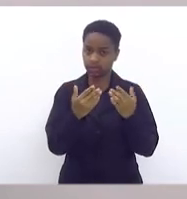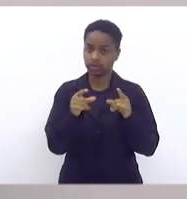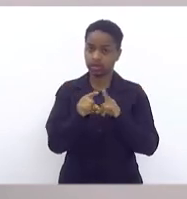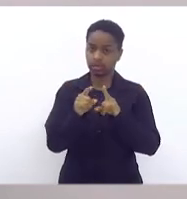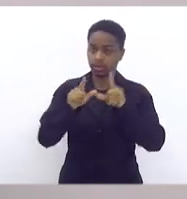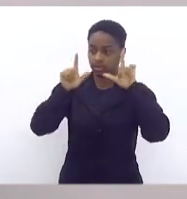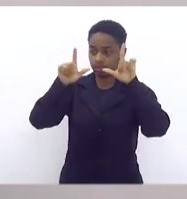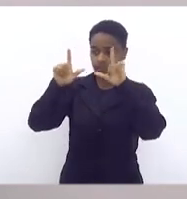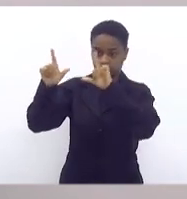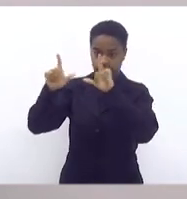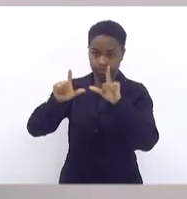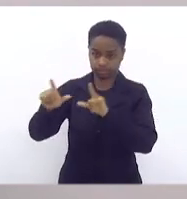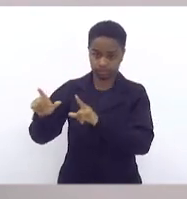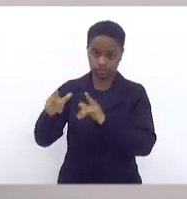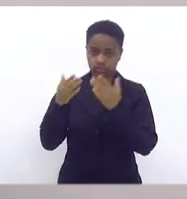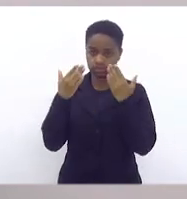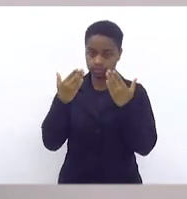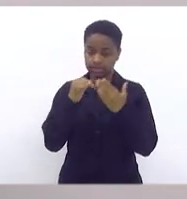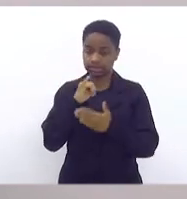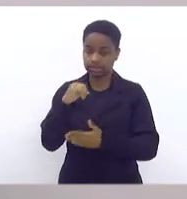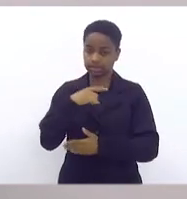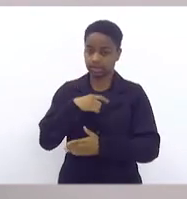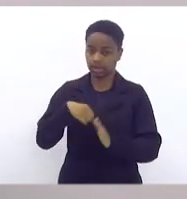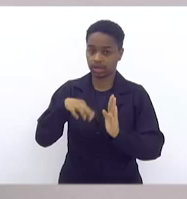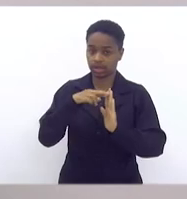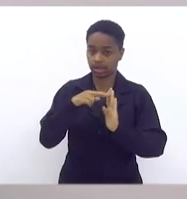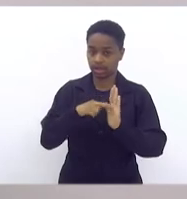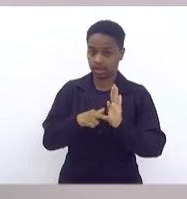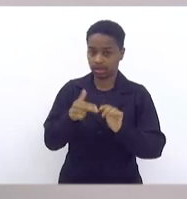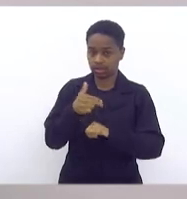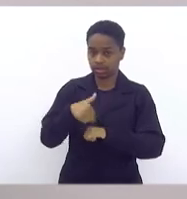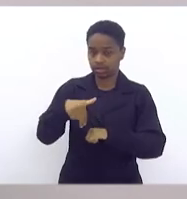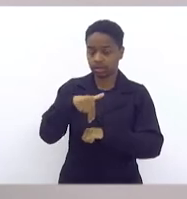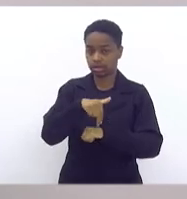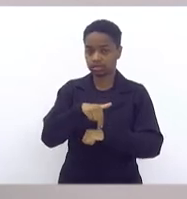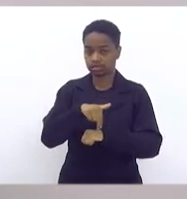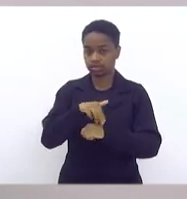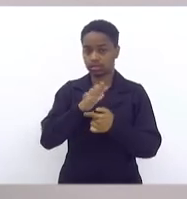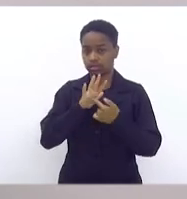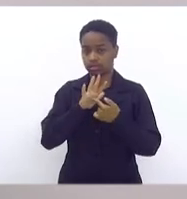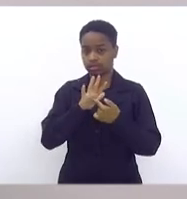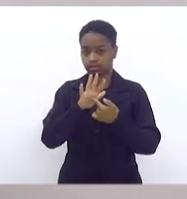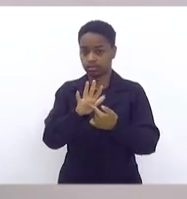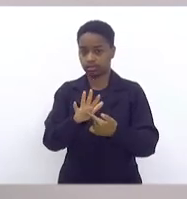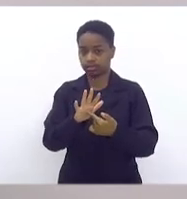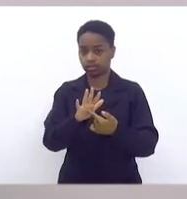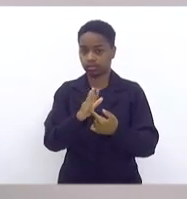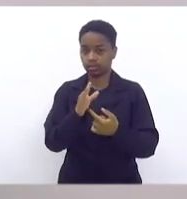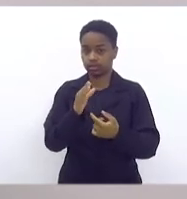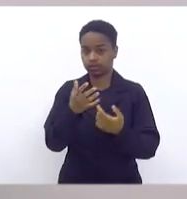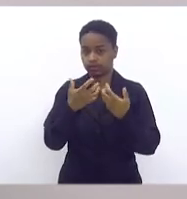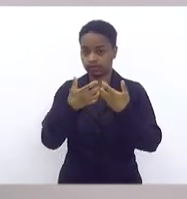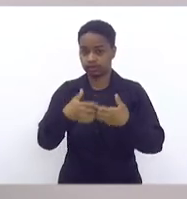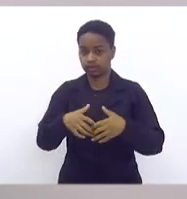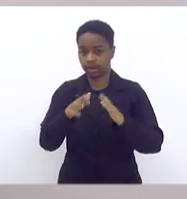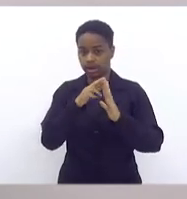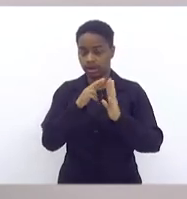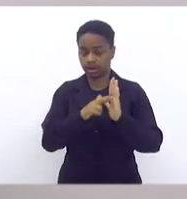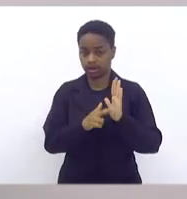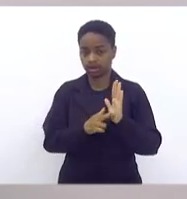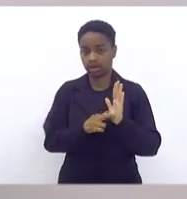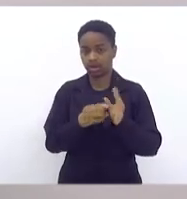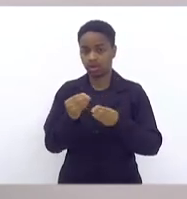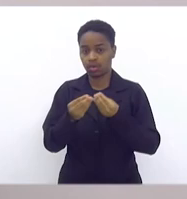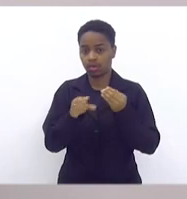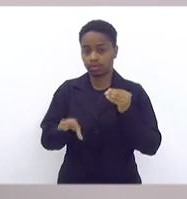de suspeitos de modo geral se há normativas eh nacionais que que deveriam funcionar como parâmetros para adoção aqui no